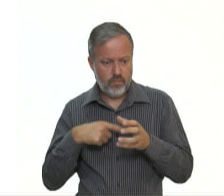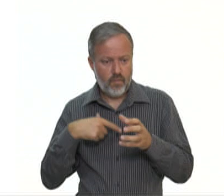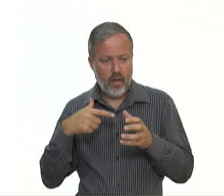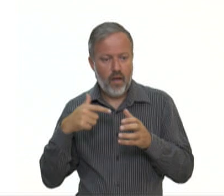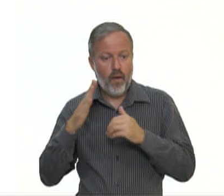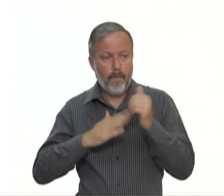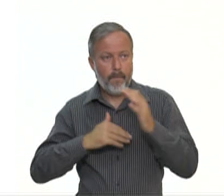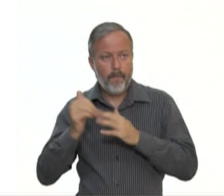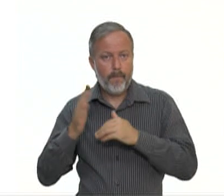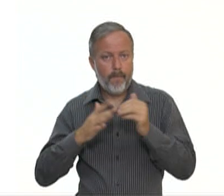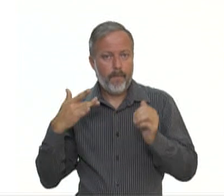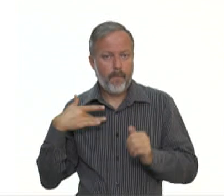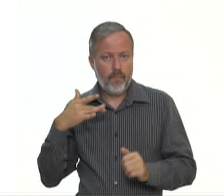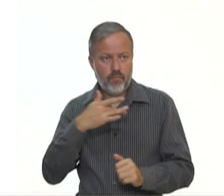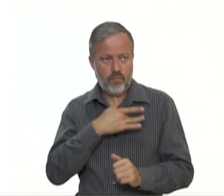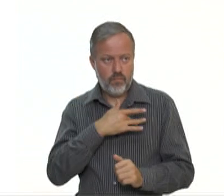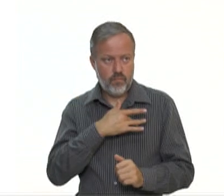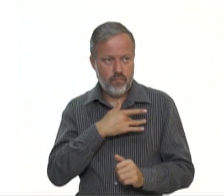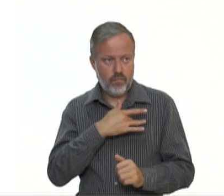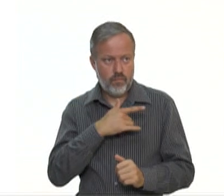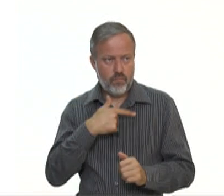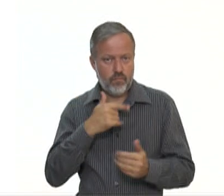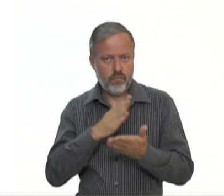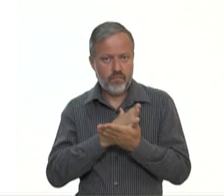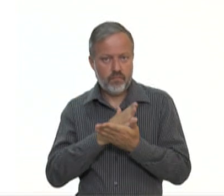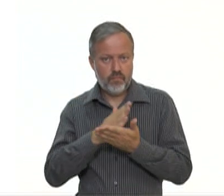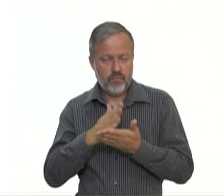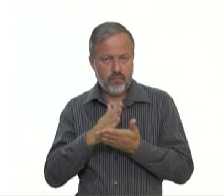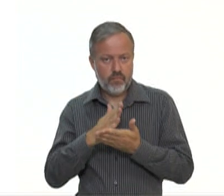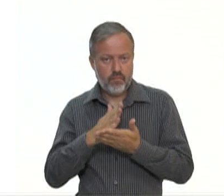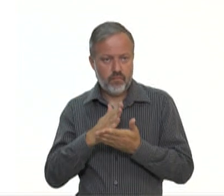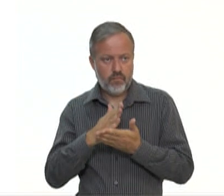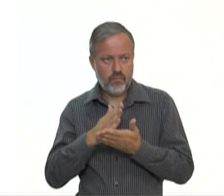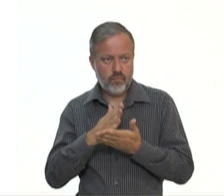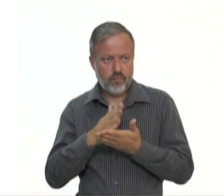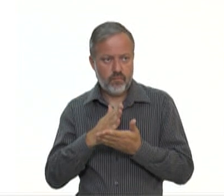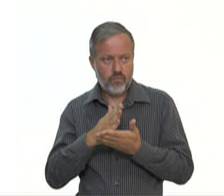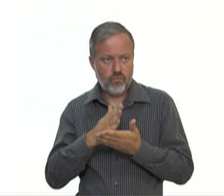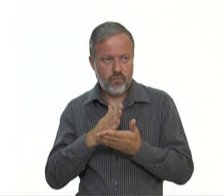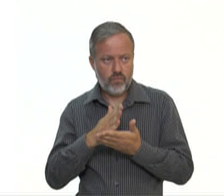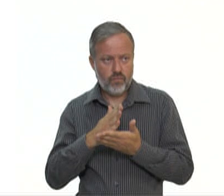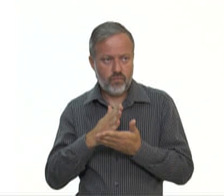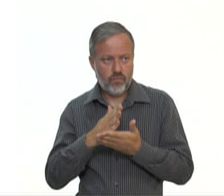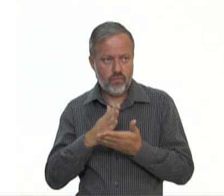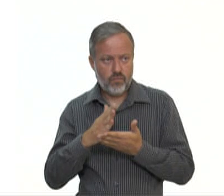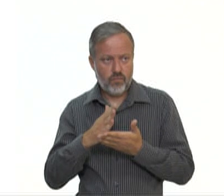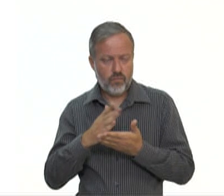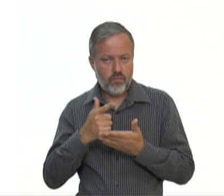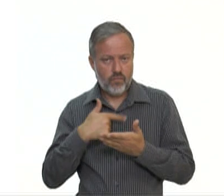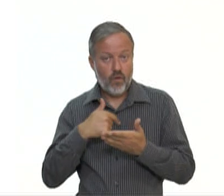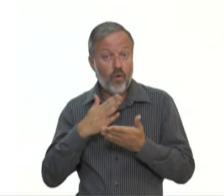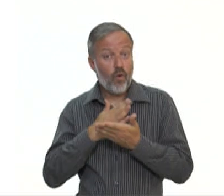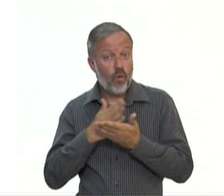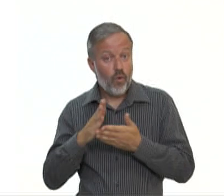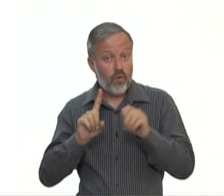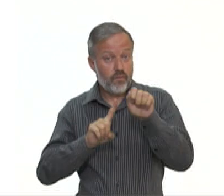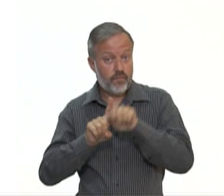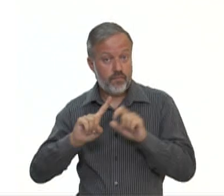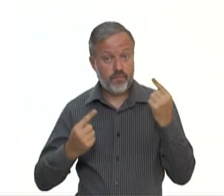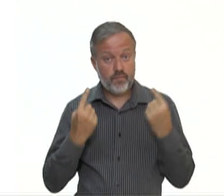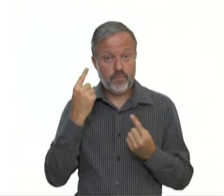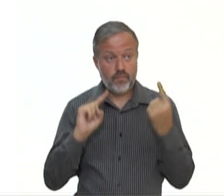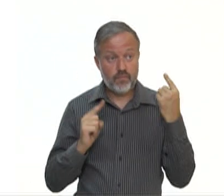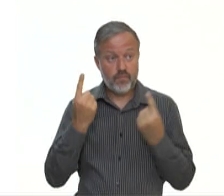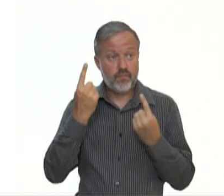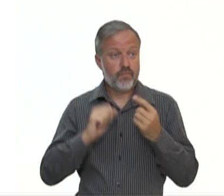quejándose los profesionales sanitarios desde el inicio de la crisis a mediados de febrero. Então, esse